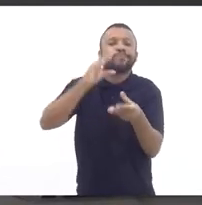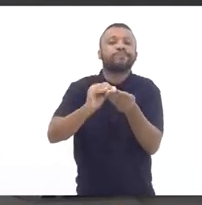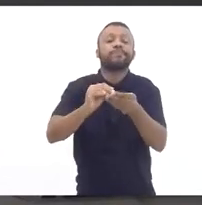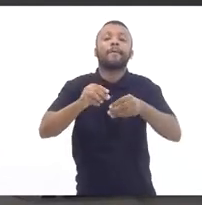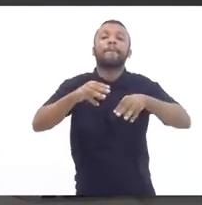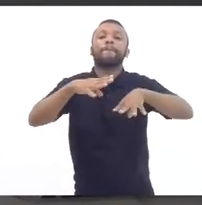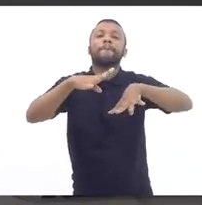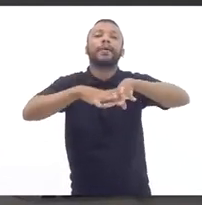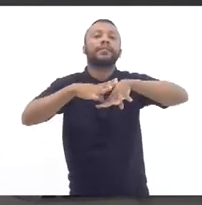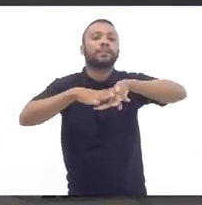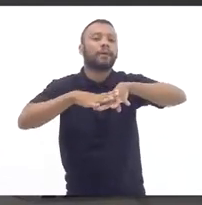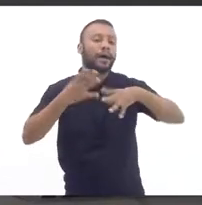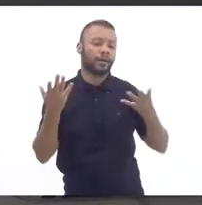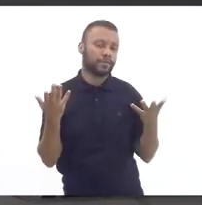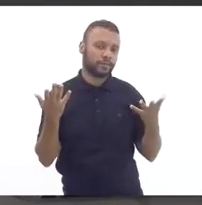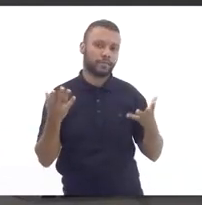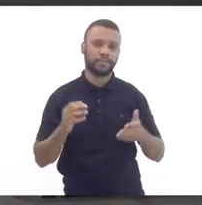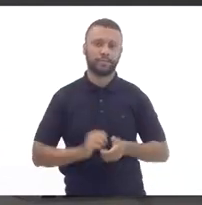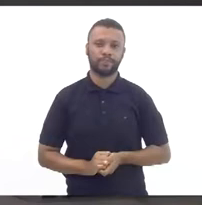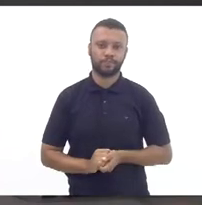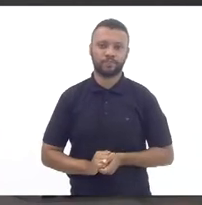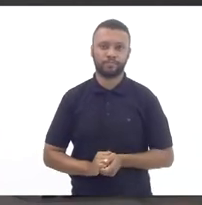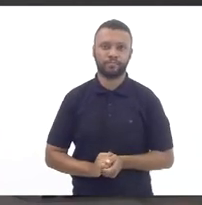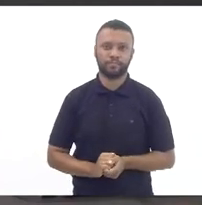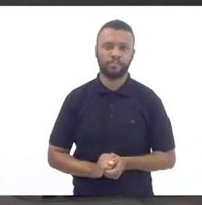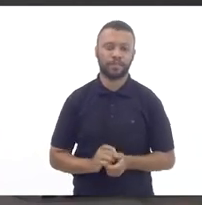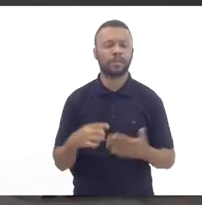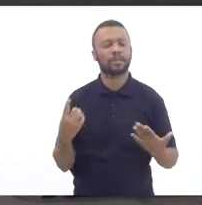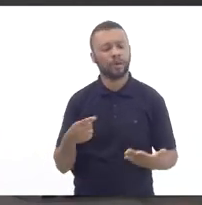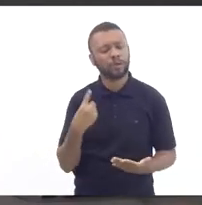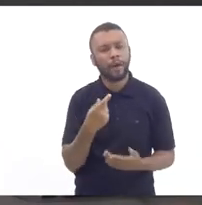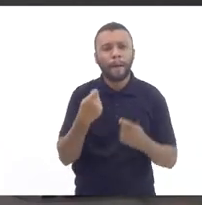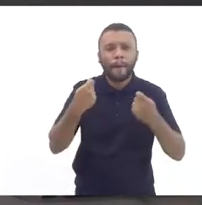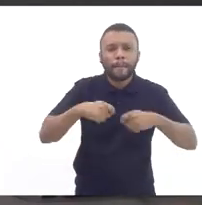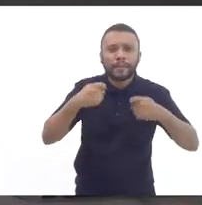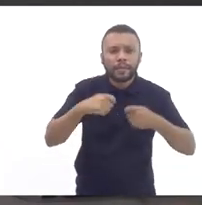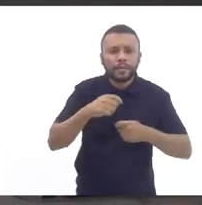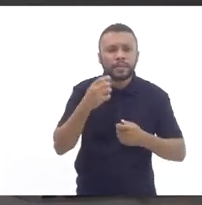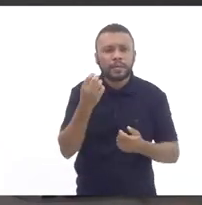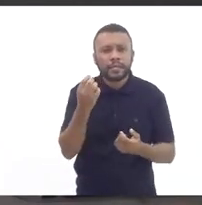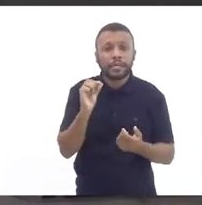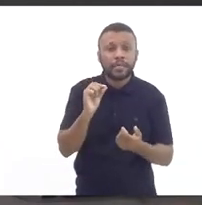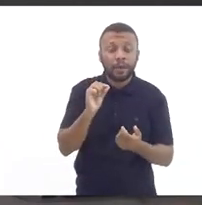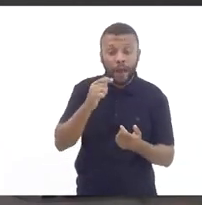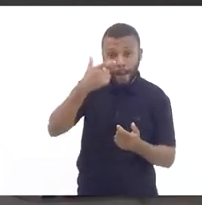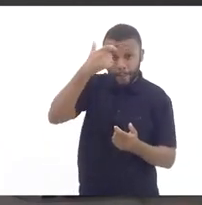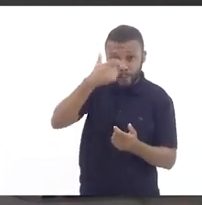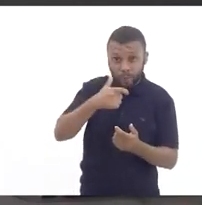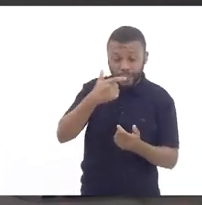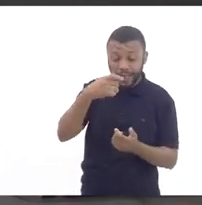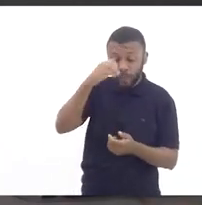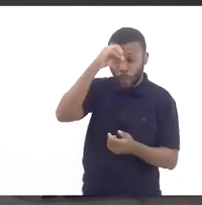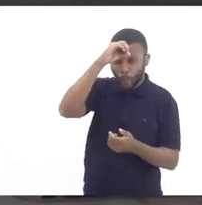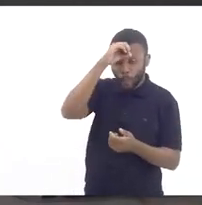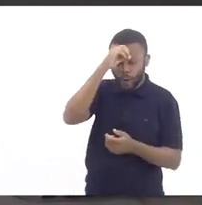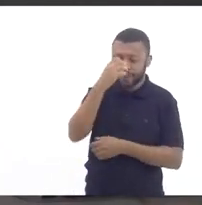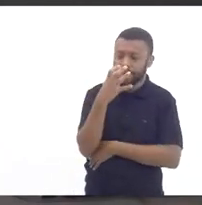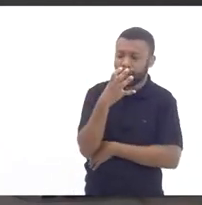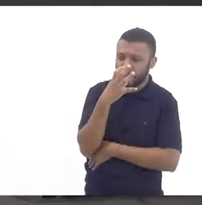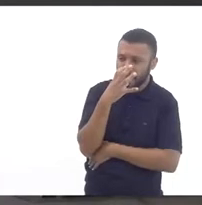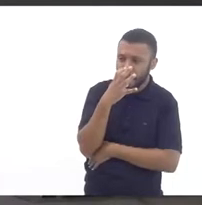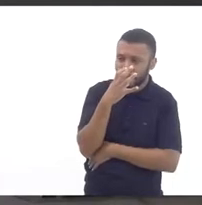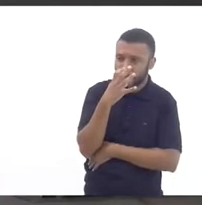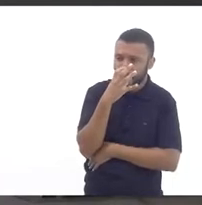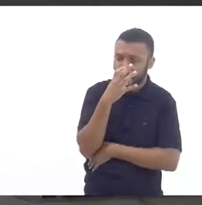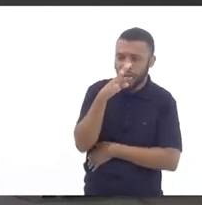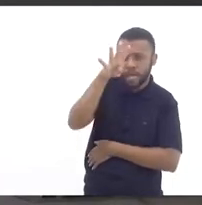Então, é necessário para que o incauto que pegue esse quadro... Como a deputada Lucinha... Como é que eu